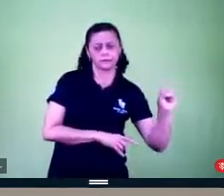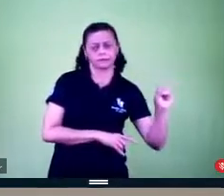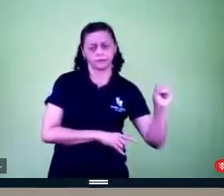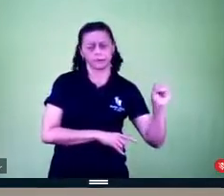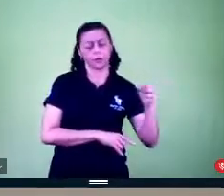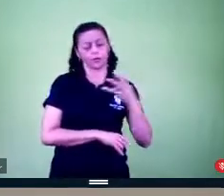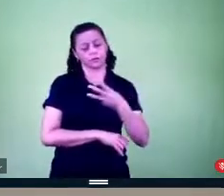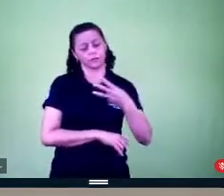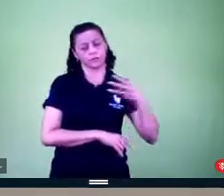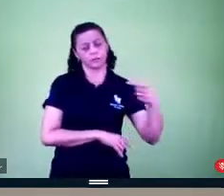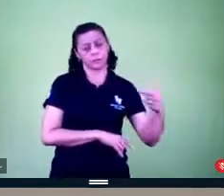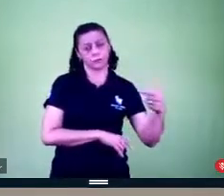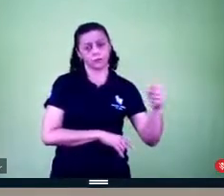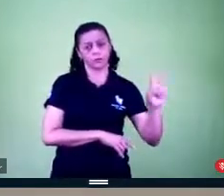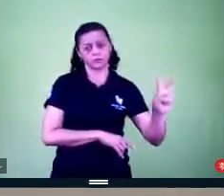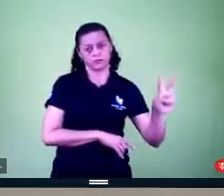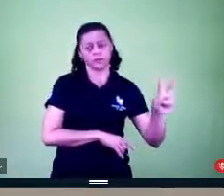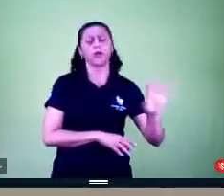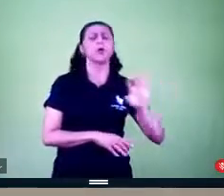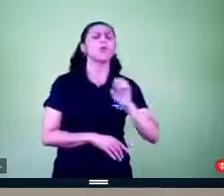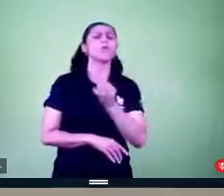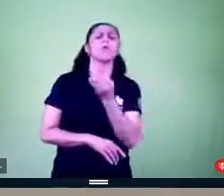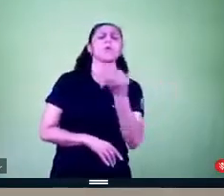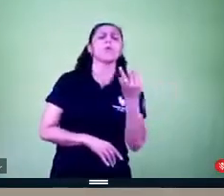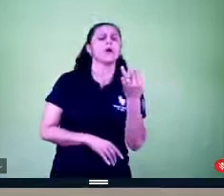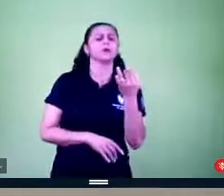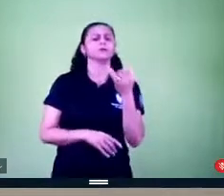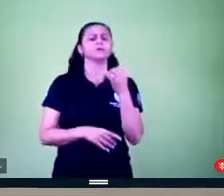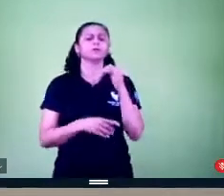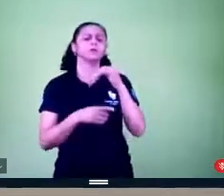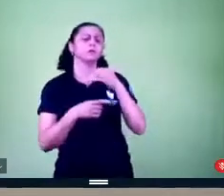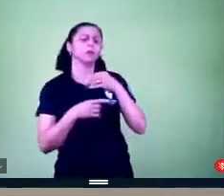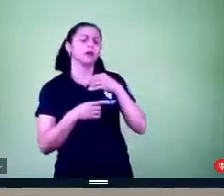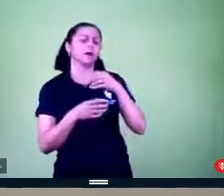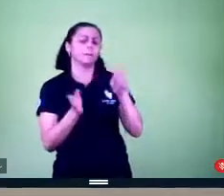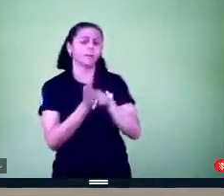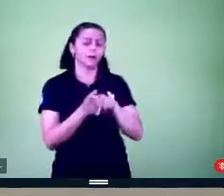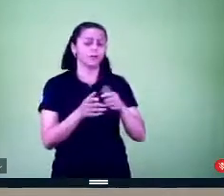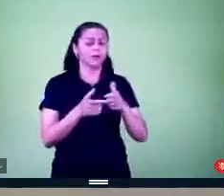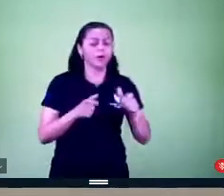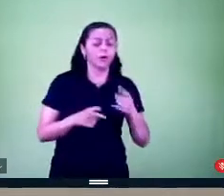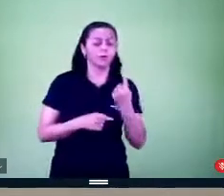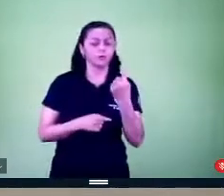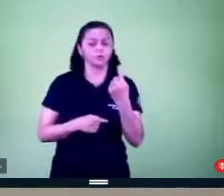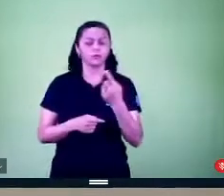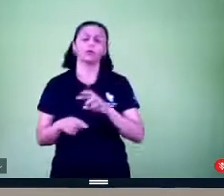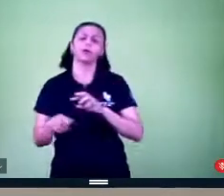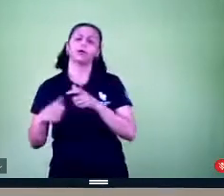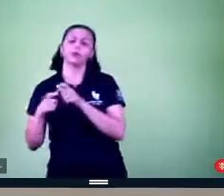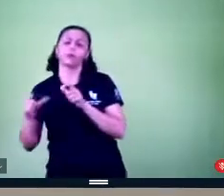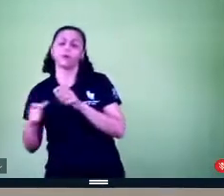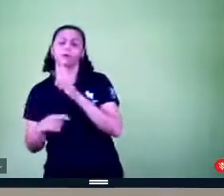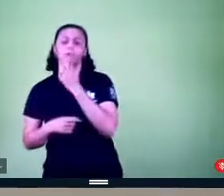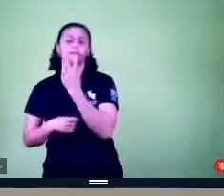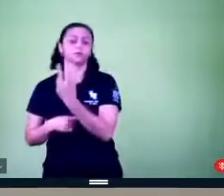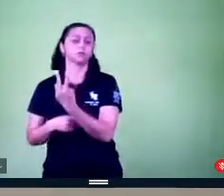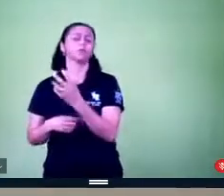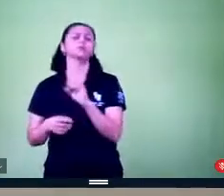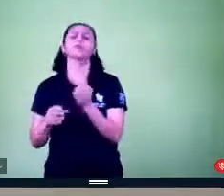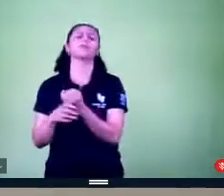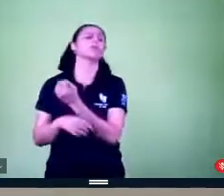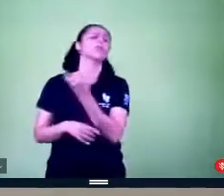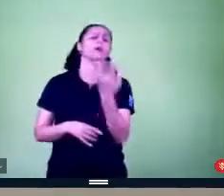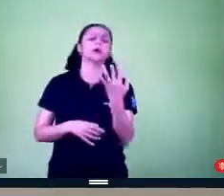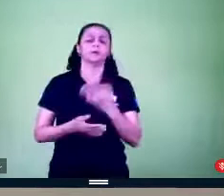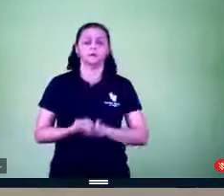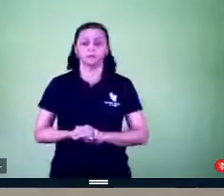Quanto que vai ser a corrente 2? Eu poderia dizer que, aqui ó, ao I1 aqui, ao I1